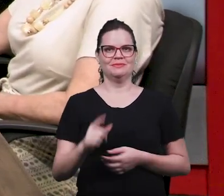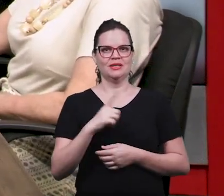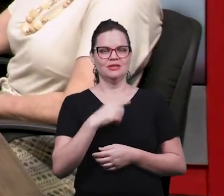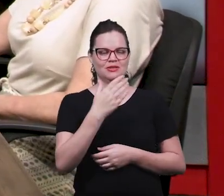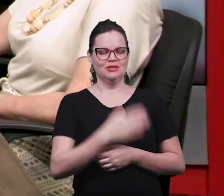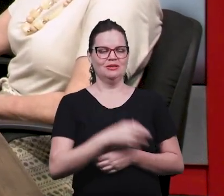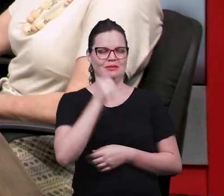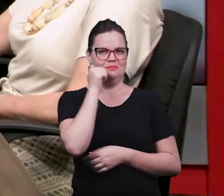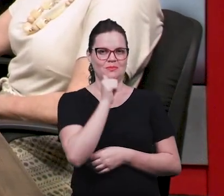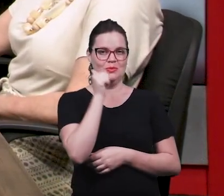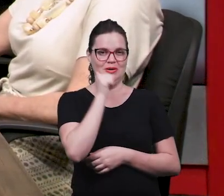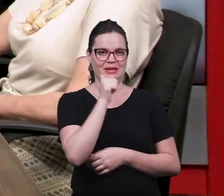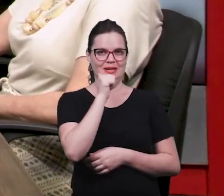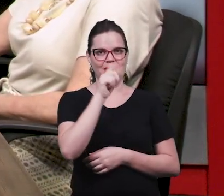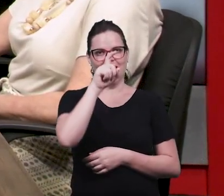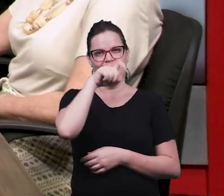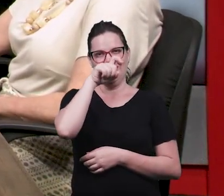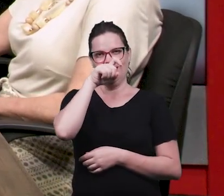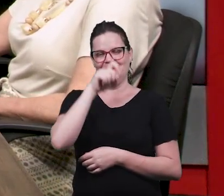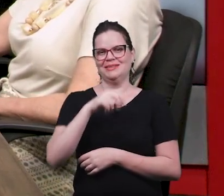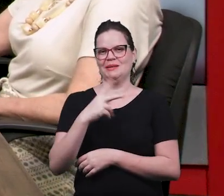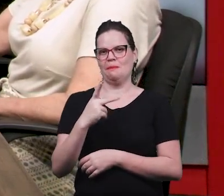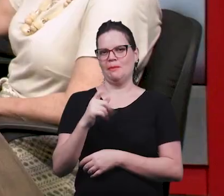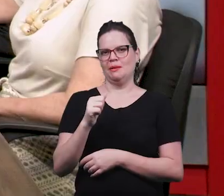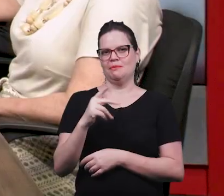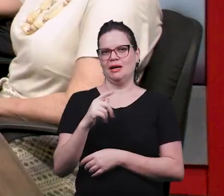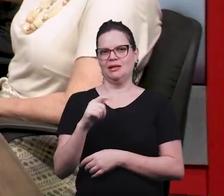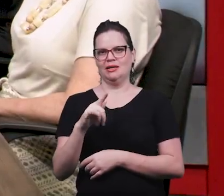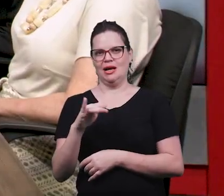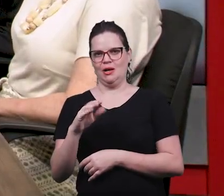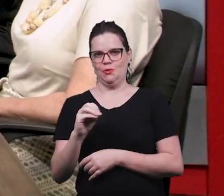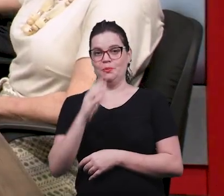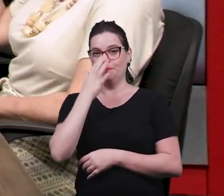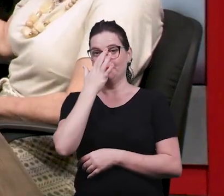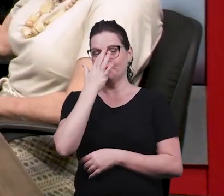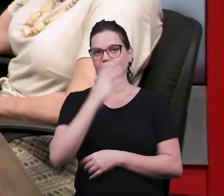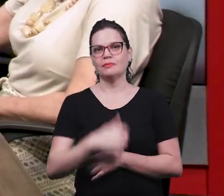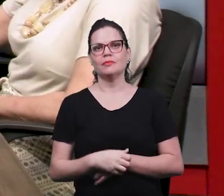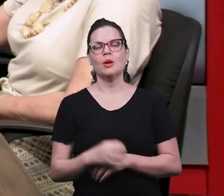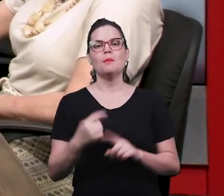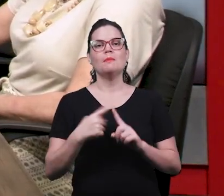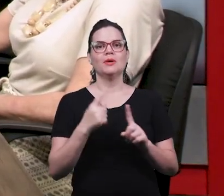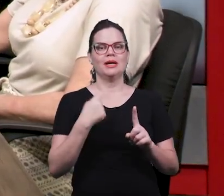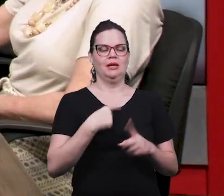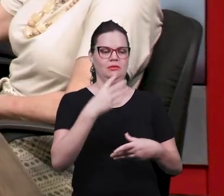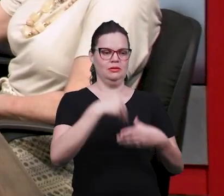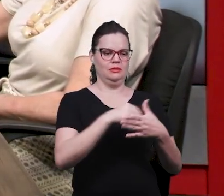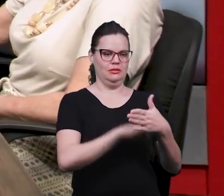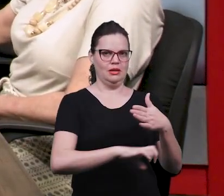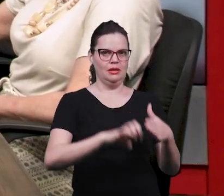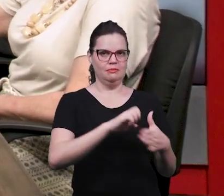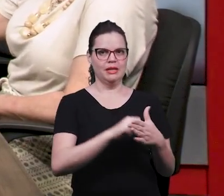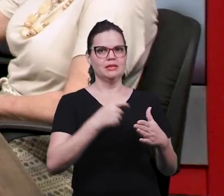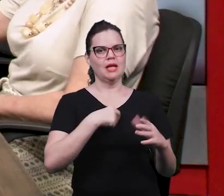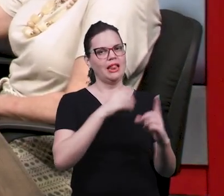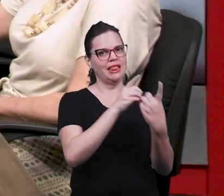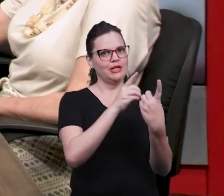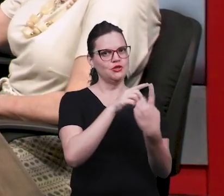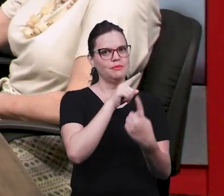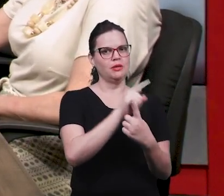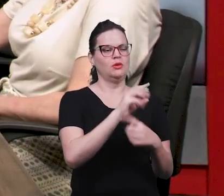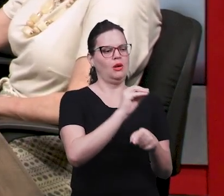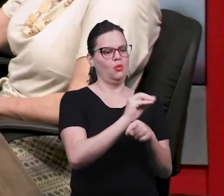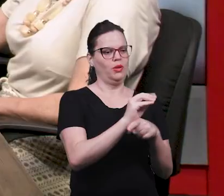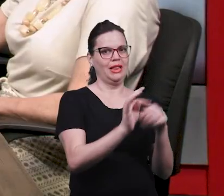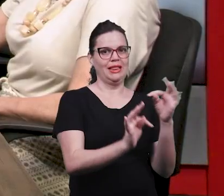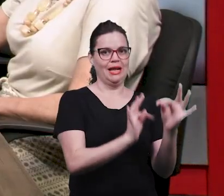senhora que eu atendia, né, e... Ela ia na casa da senhora. Primeiro eu comecei a atender na clínica, e depois ela pediu que eu fosse à